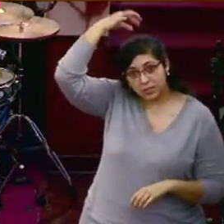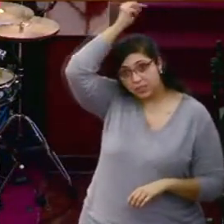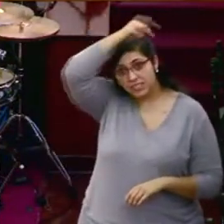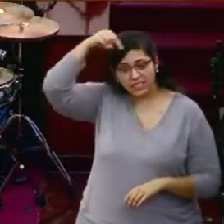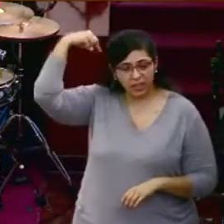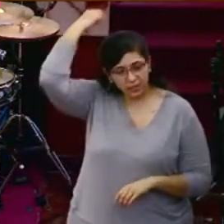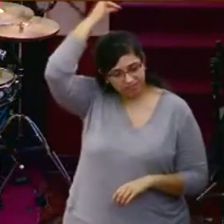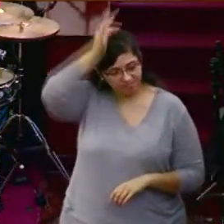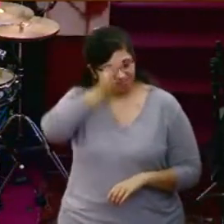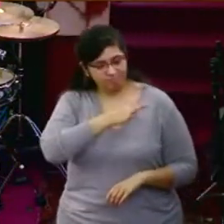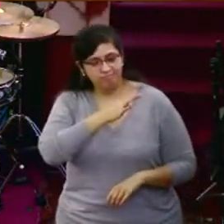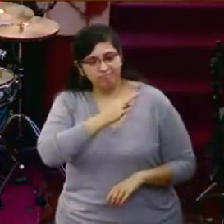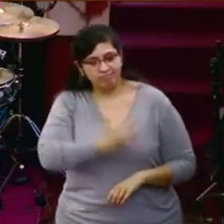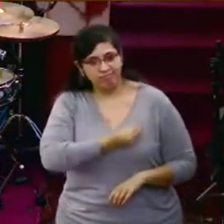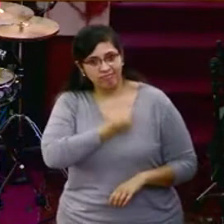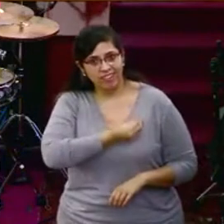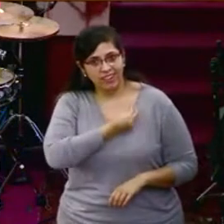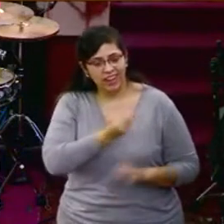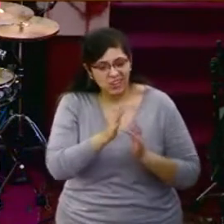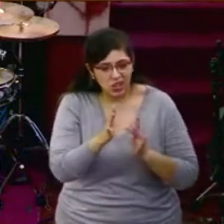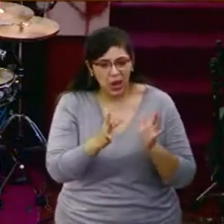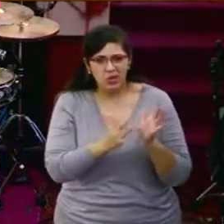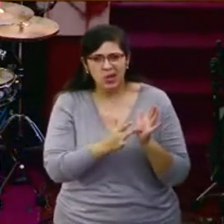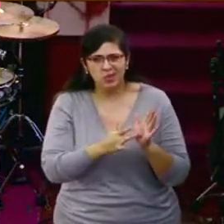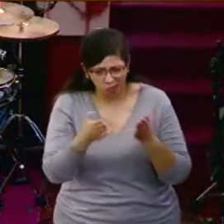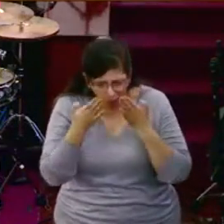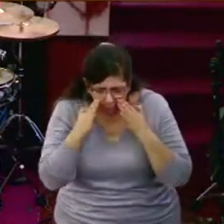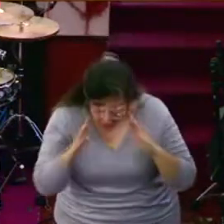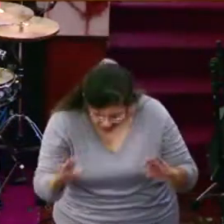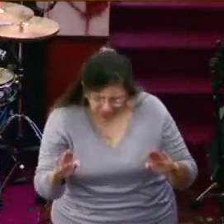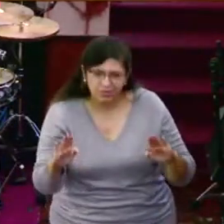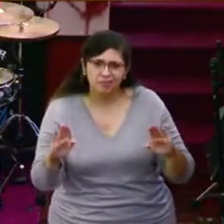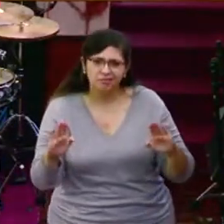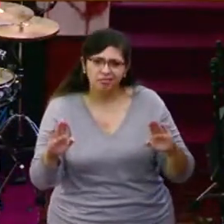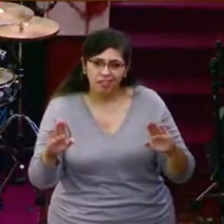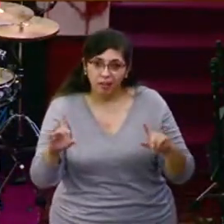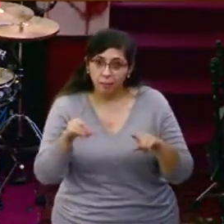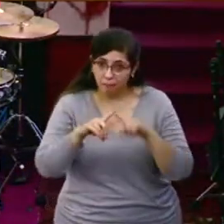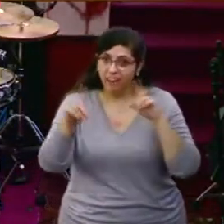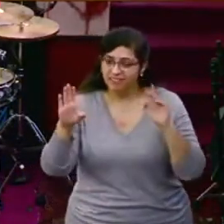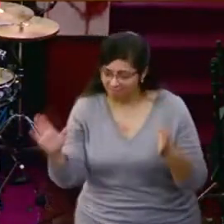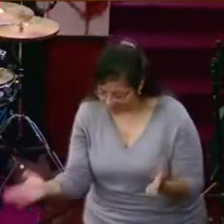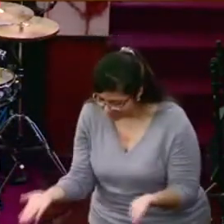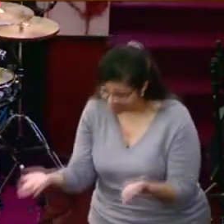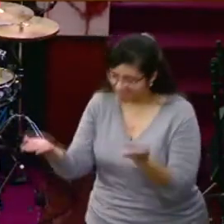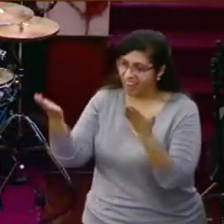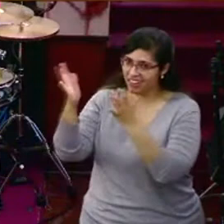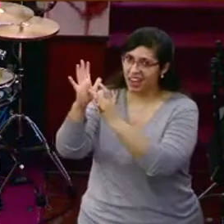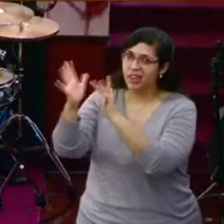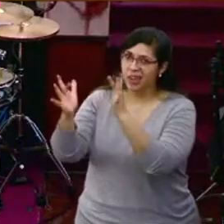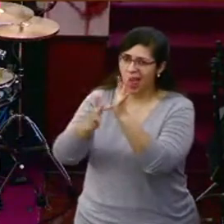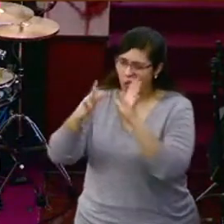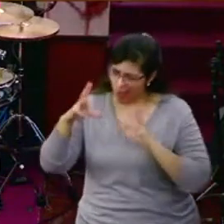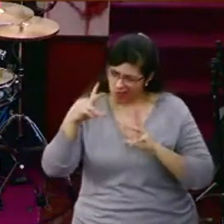deu o senhor jesus cristo a condição de passar pela humilhação e levá-lo a exaltação o espírito